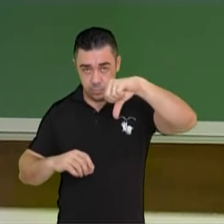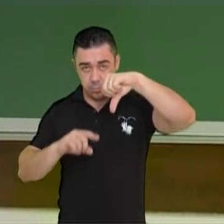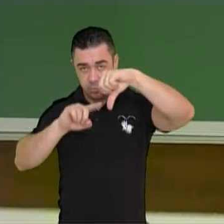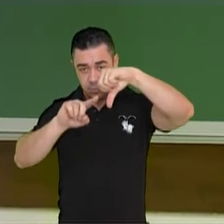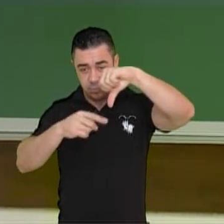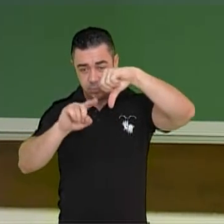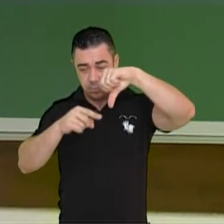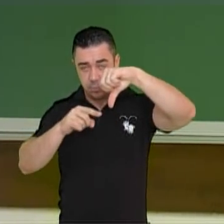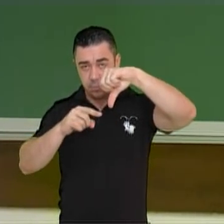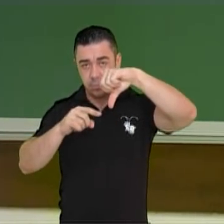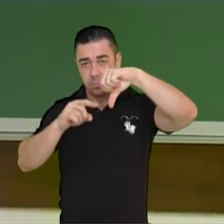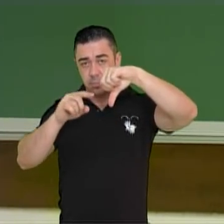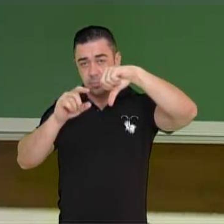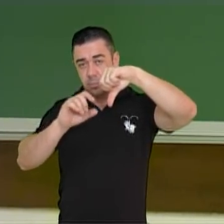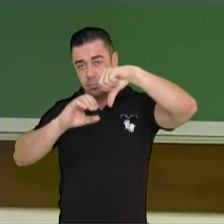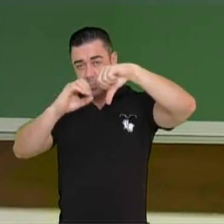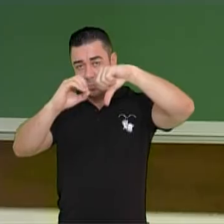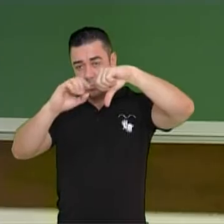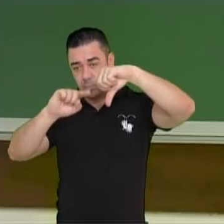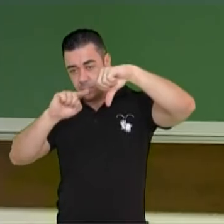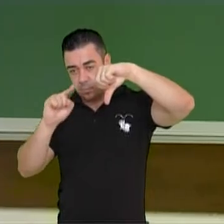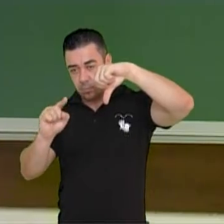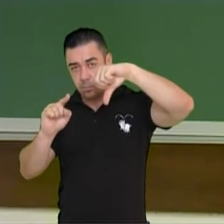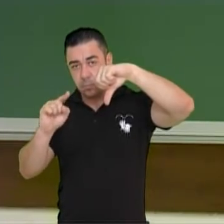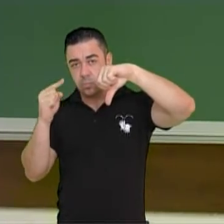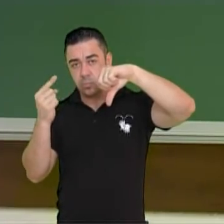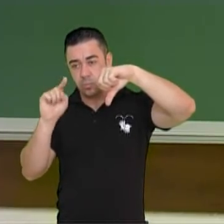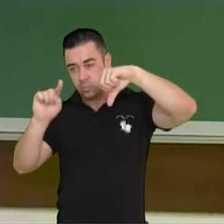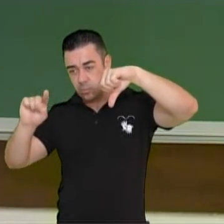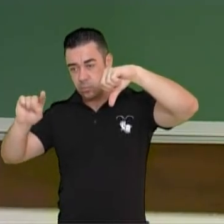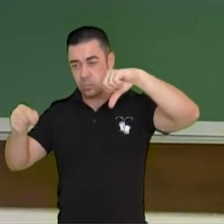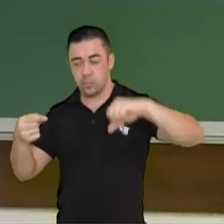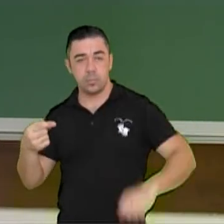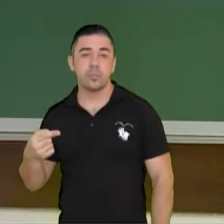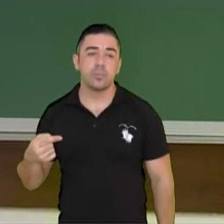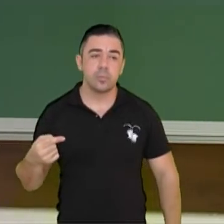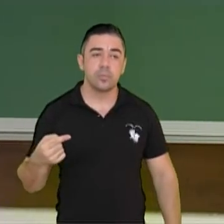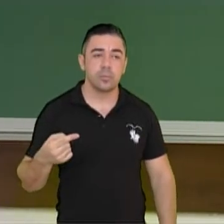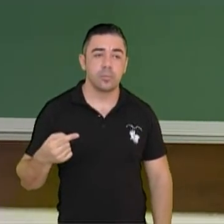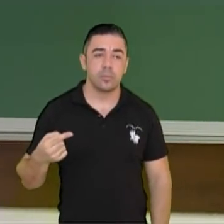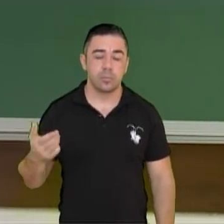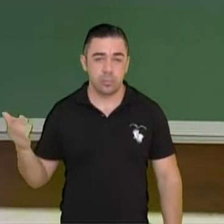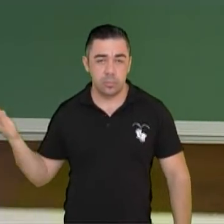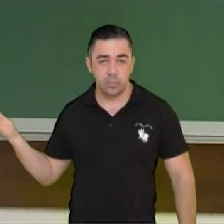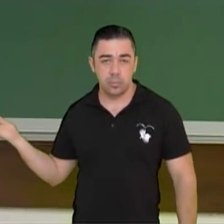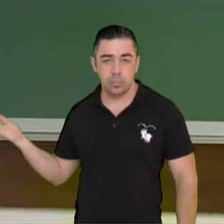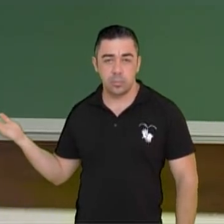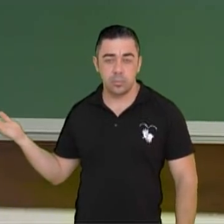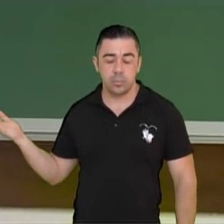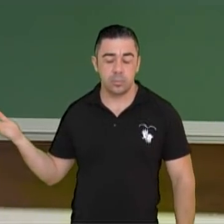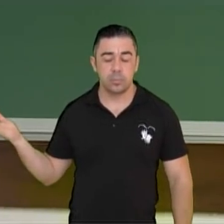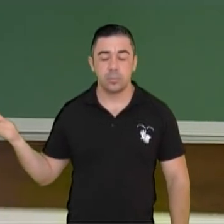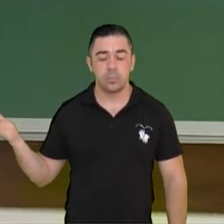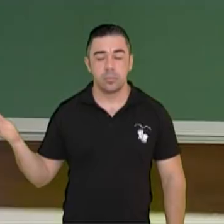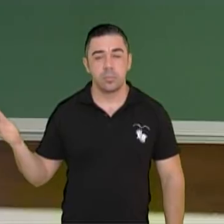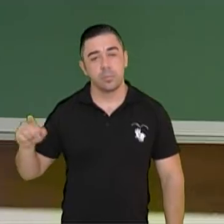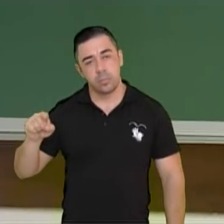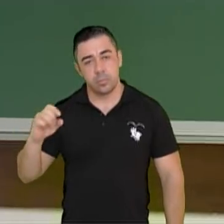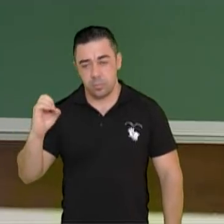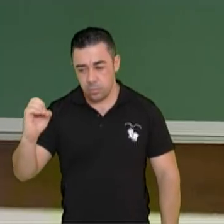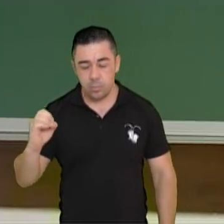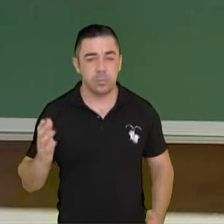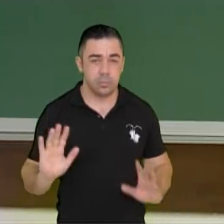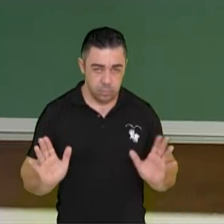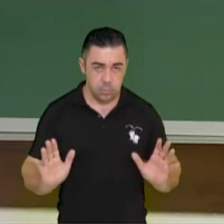e vai para frente 2 casas. Ela vai para lá no finalzinho do número do 1. O espaço em branco completou